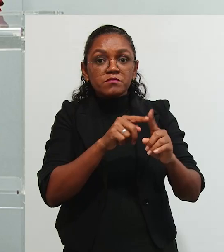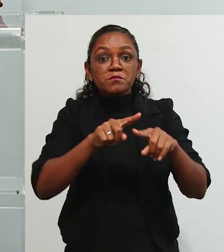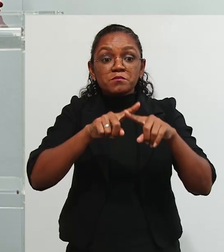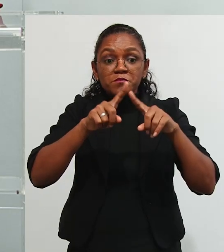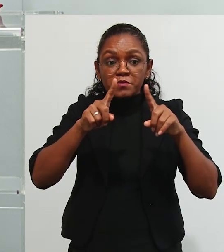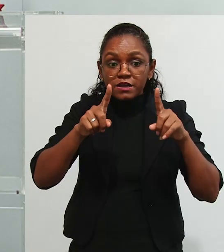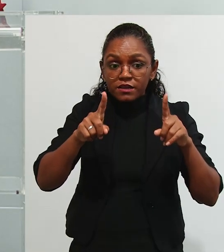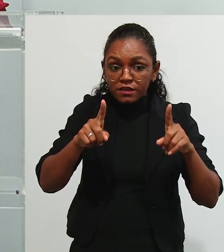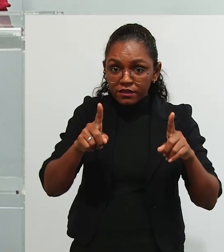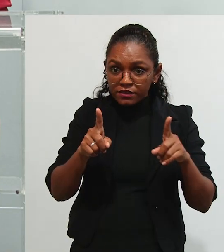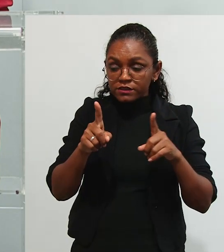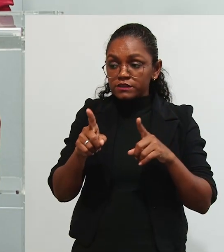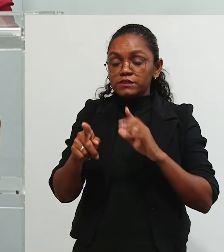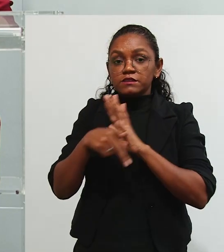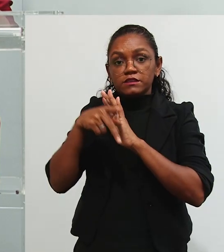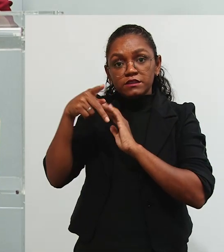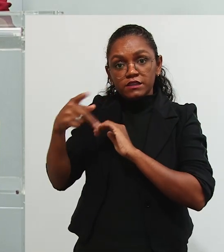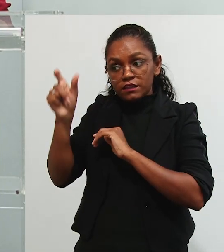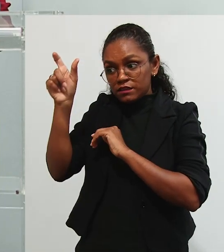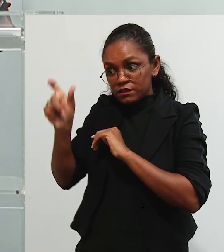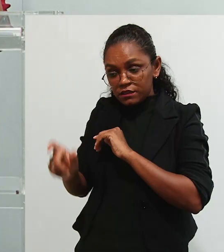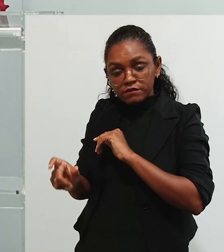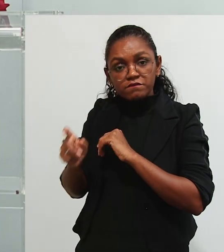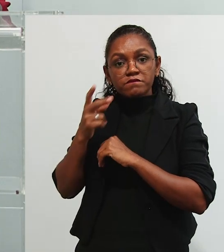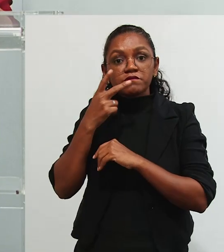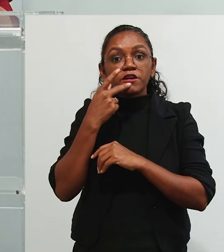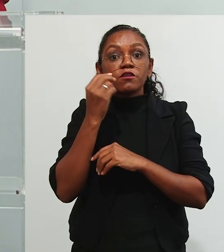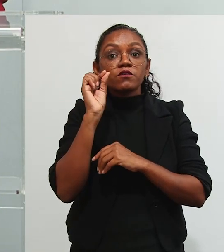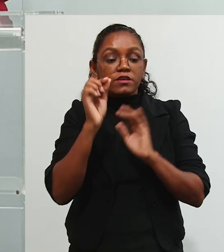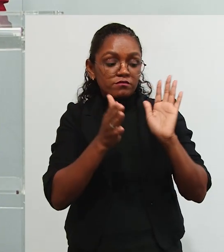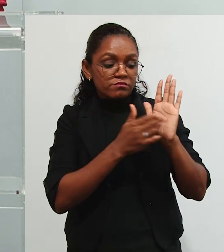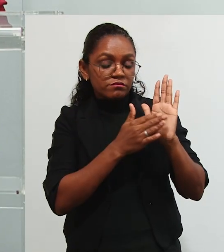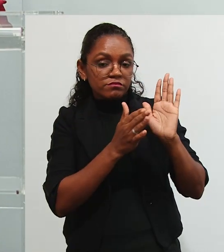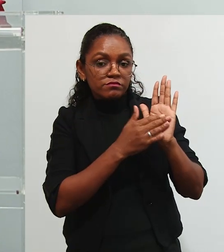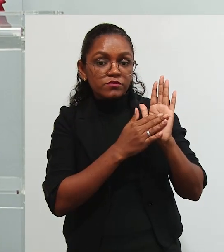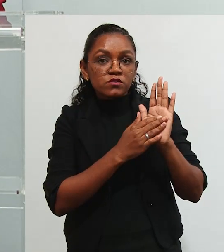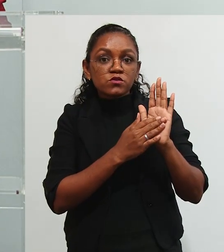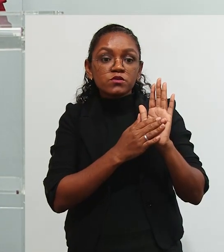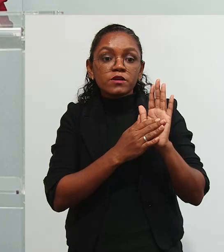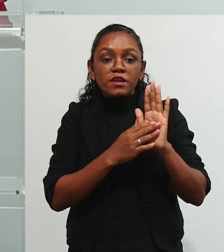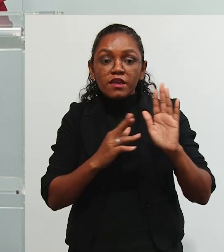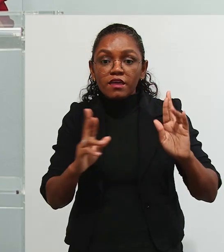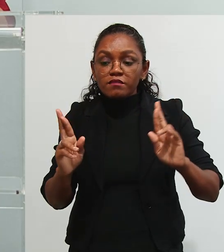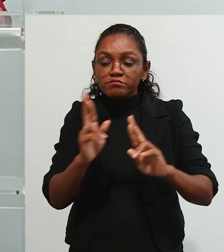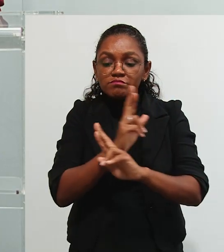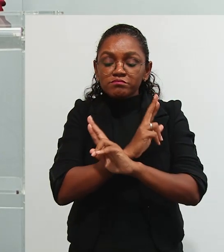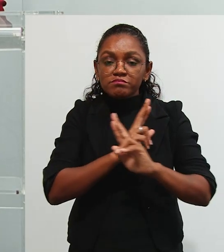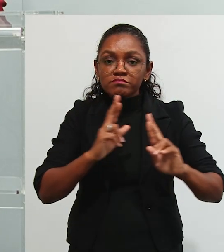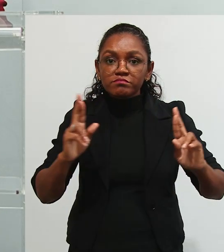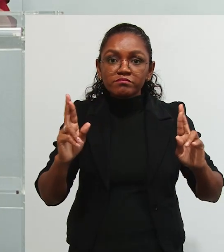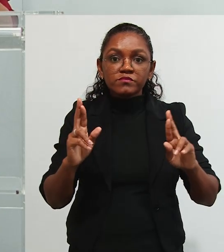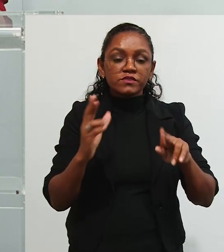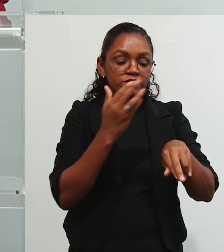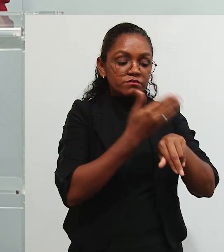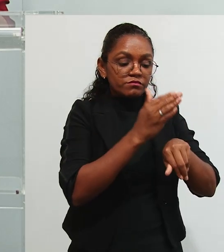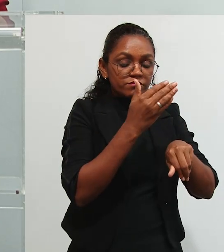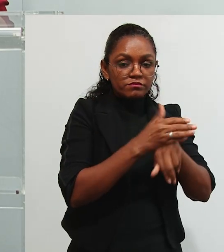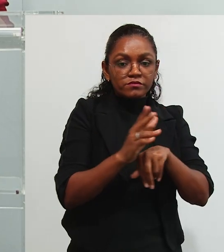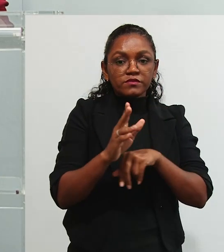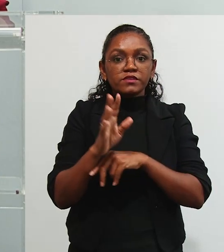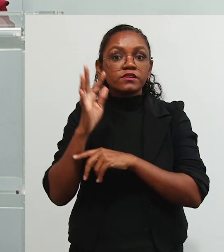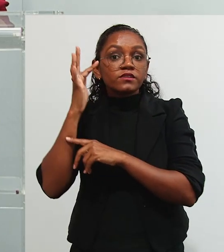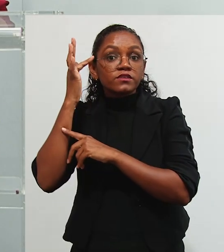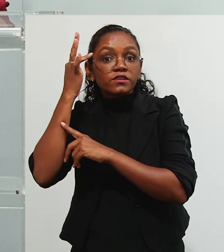o pragmatismo de Dewey propunha era a unidade entre a teoria e a prática, evitar